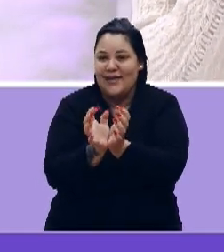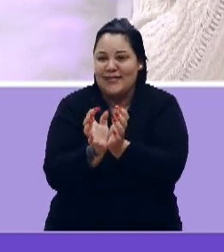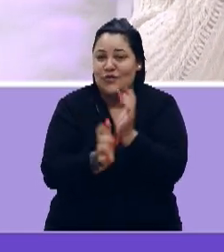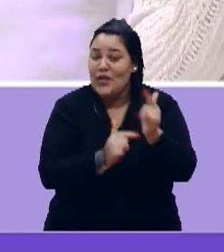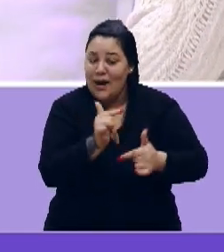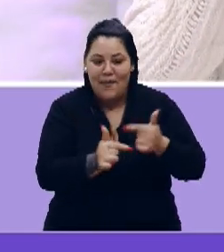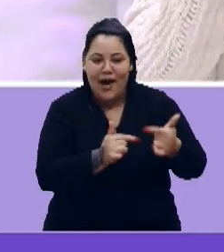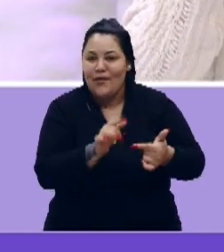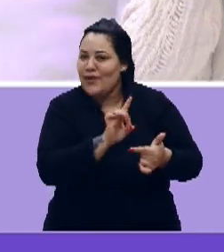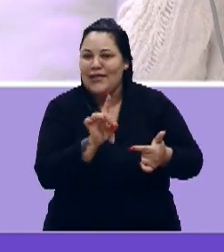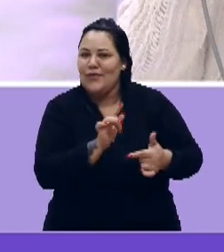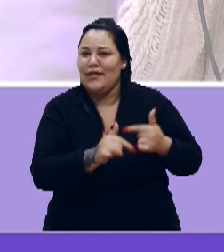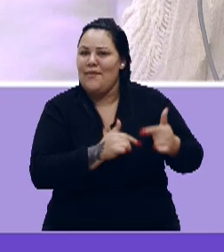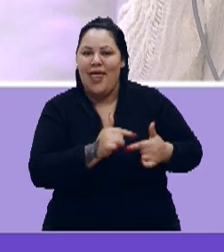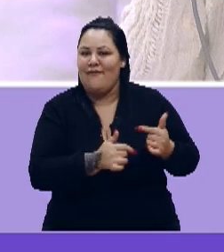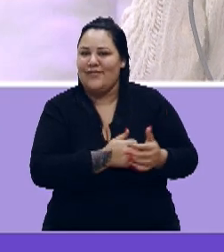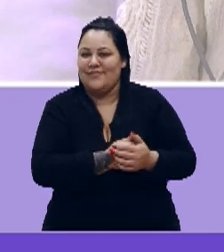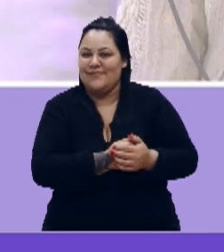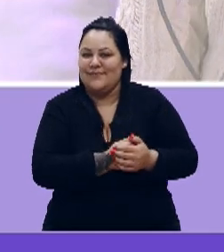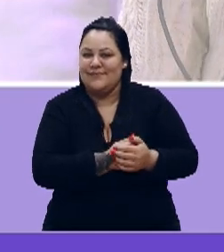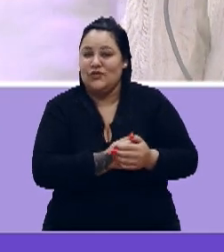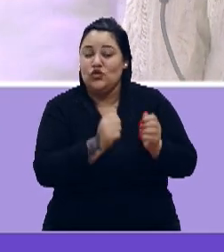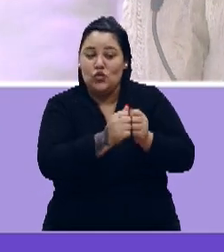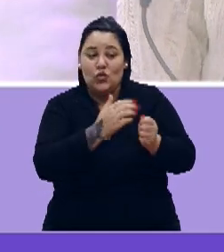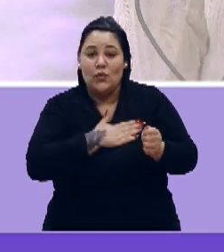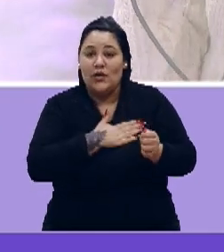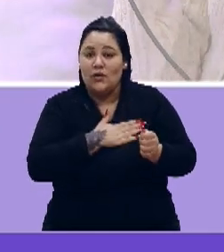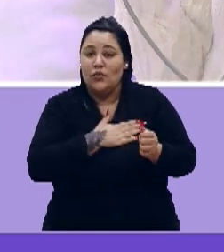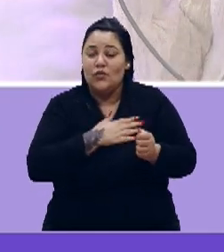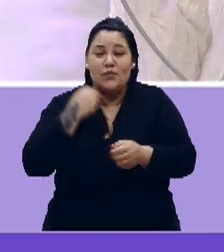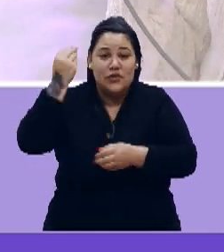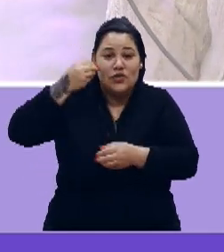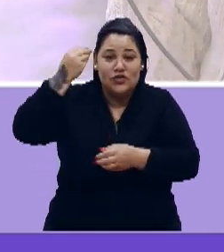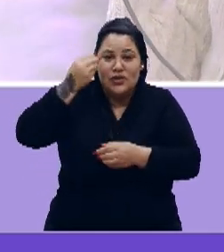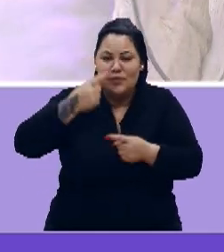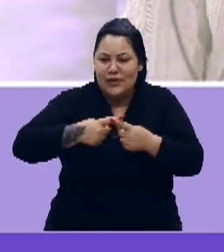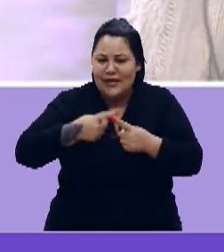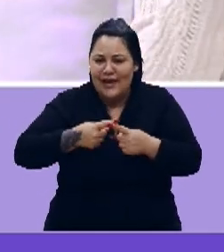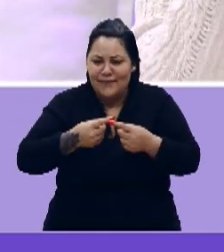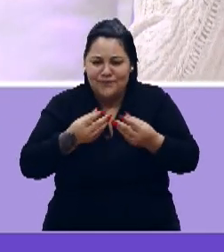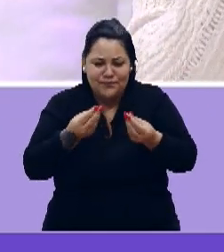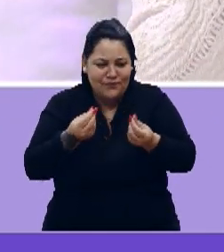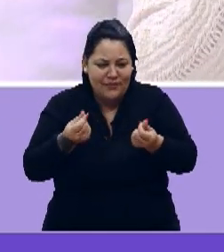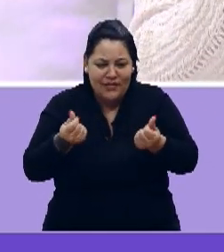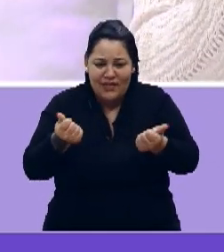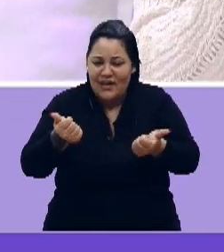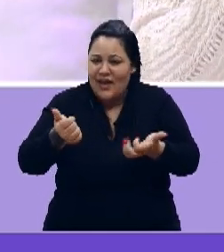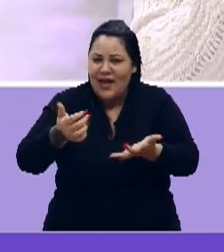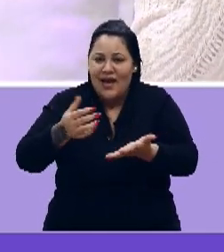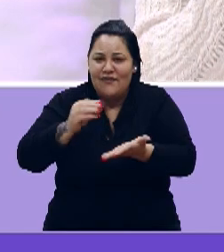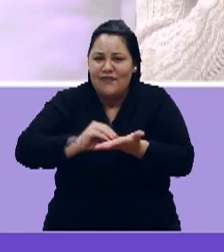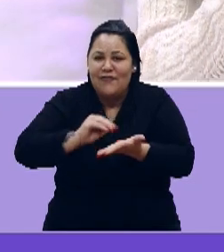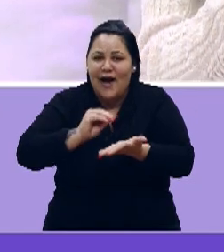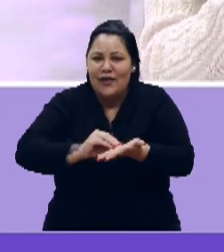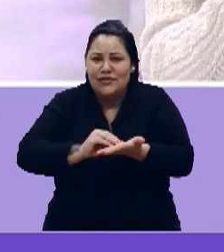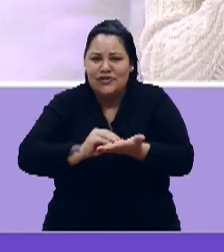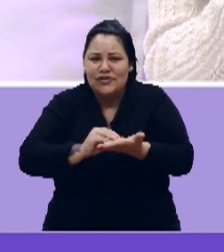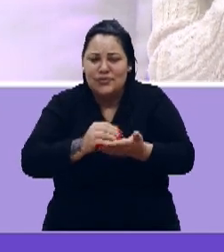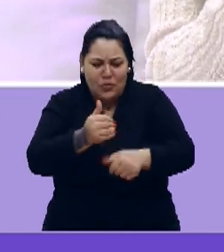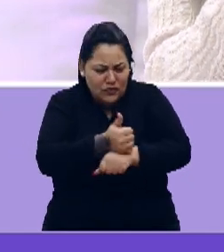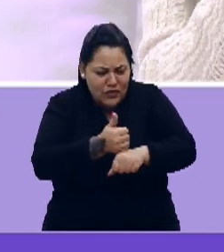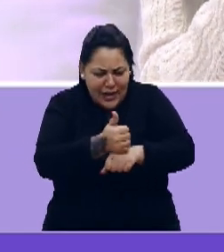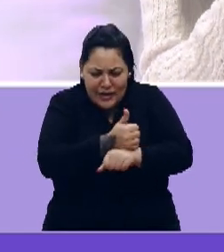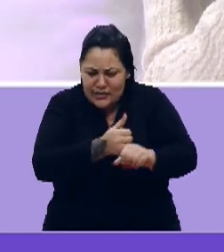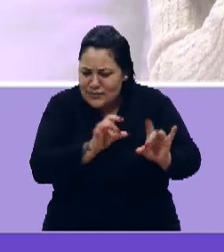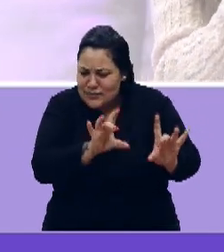por terapeutas, pela falta de especialidade, eu acho, na área, e por também